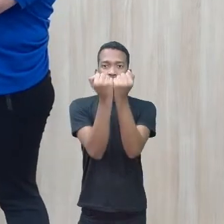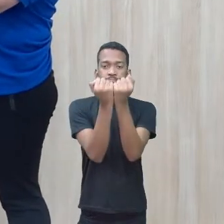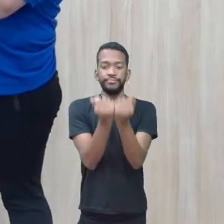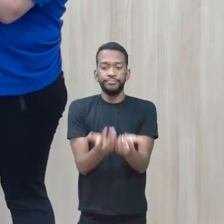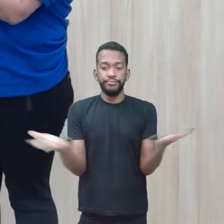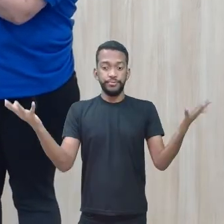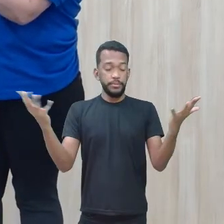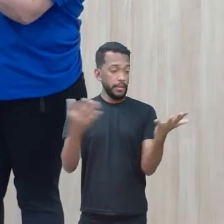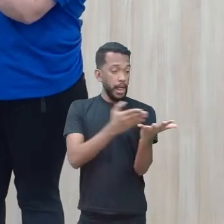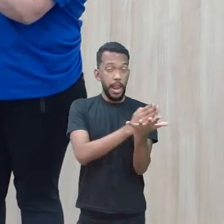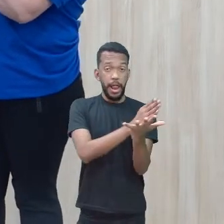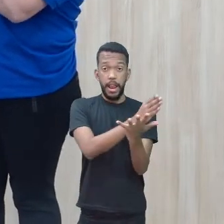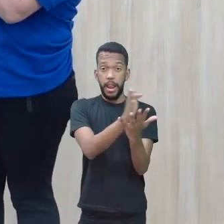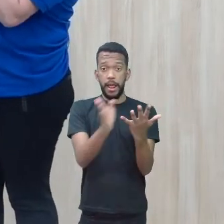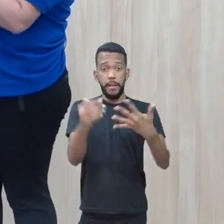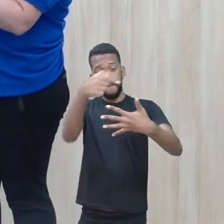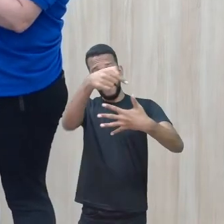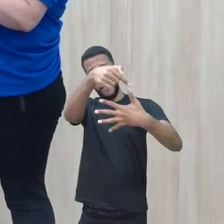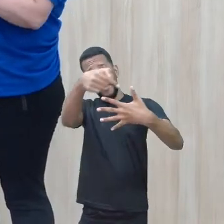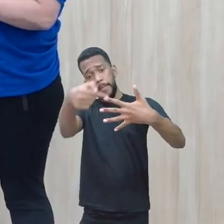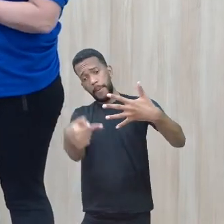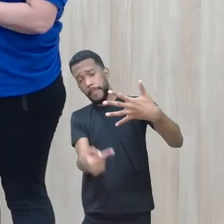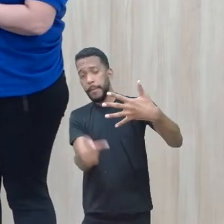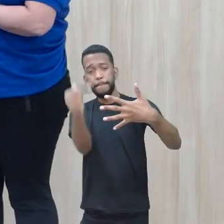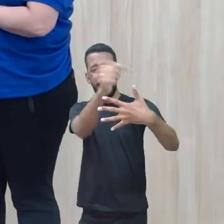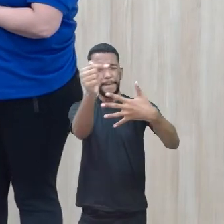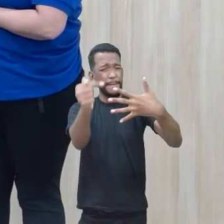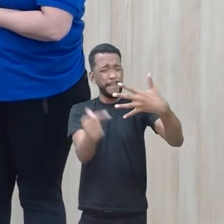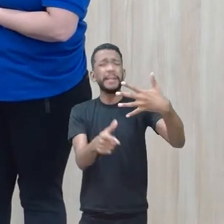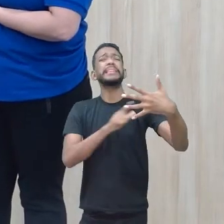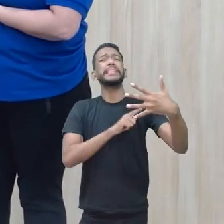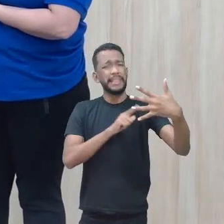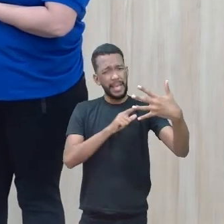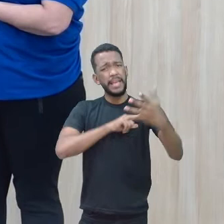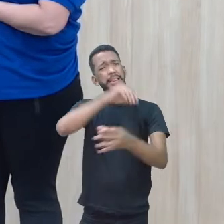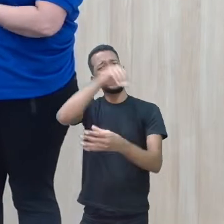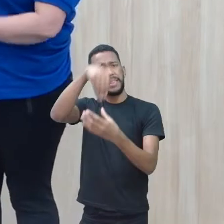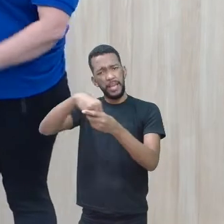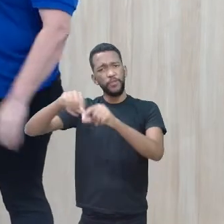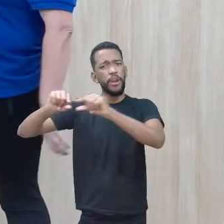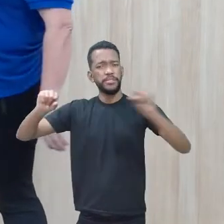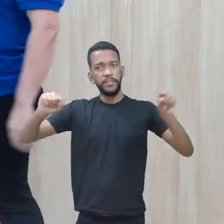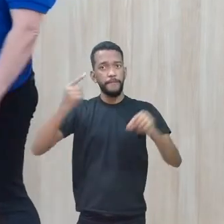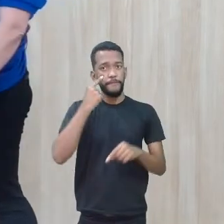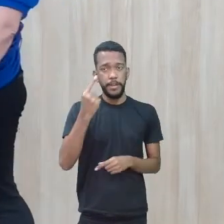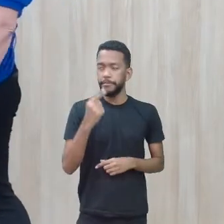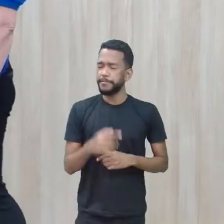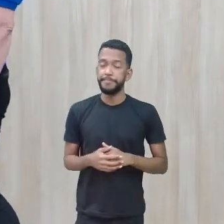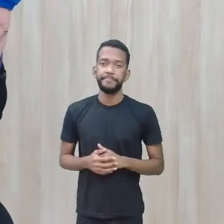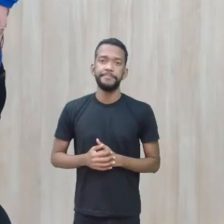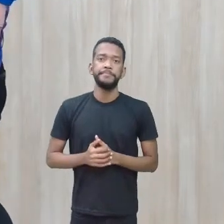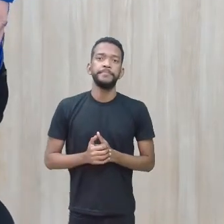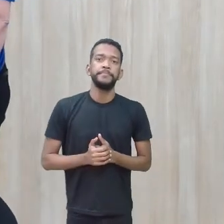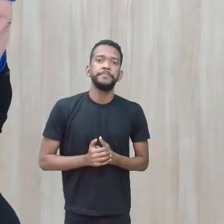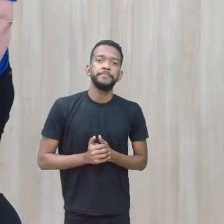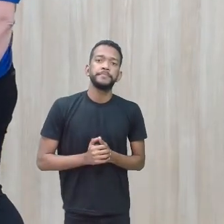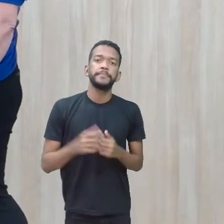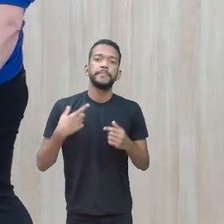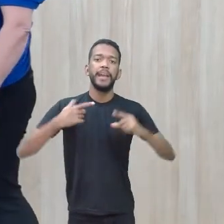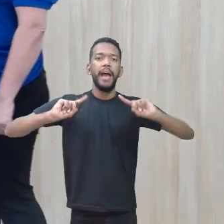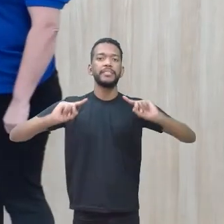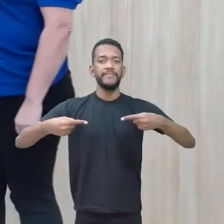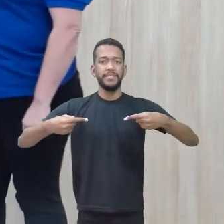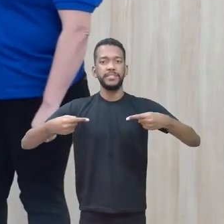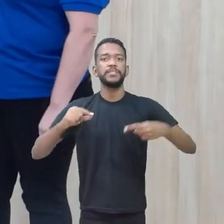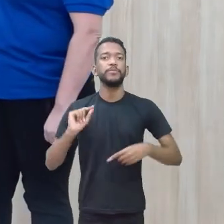que temos, de palavras que temos para usar em nossas orações. Então, nós temos aqui, nas